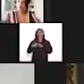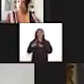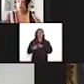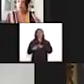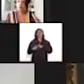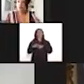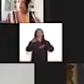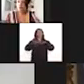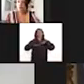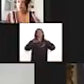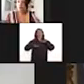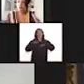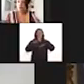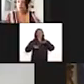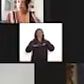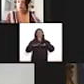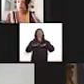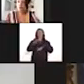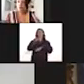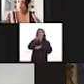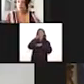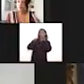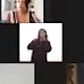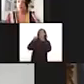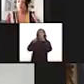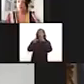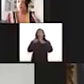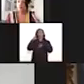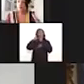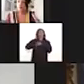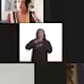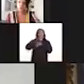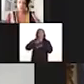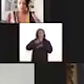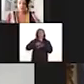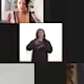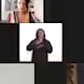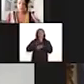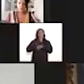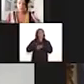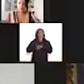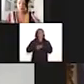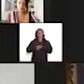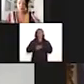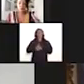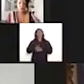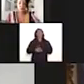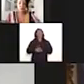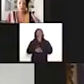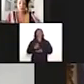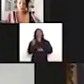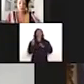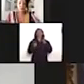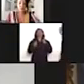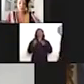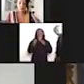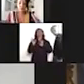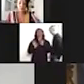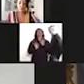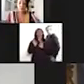às vezes me soa determinadas baixas diligências, determinados volumes de emenda, como uma manobra